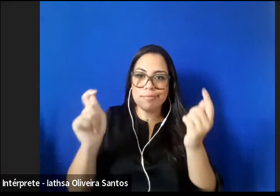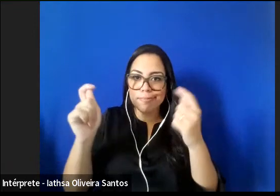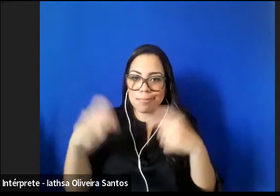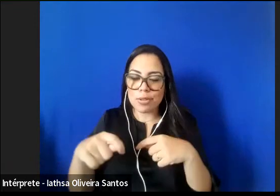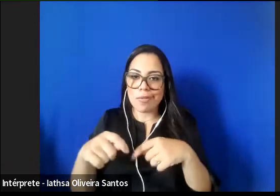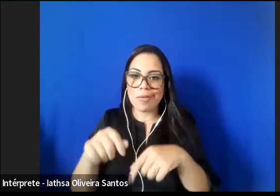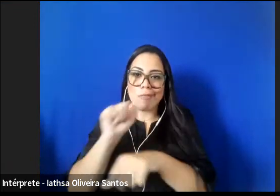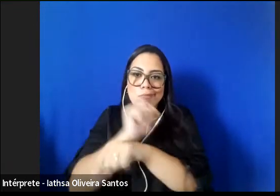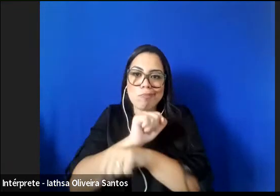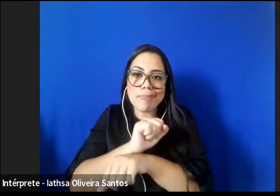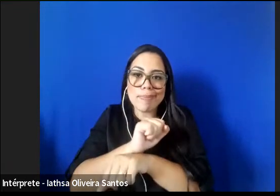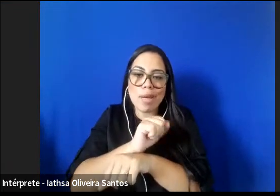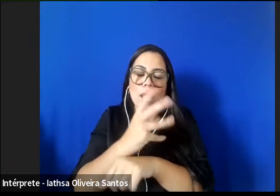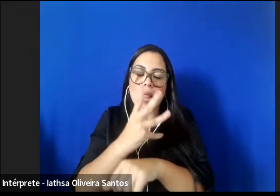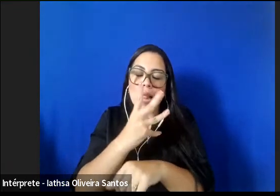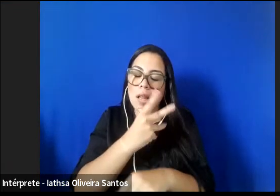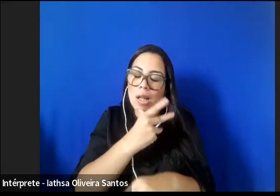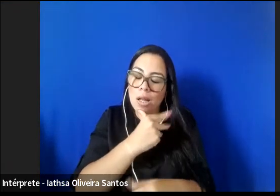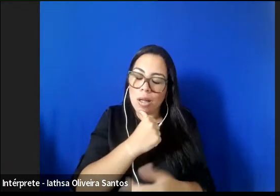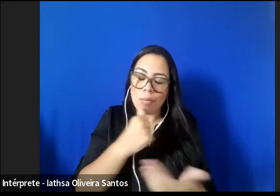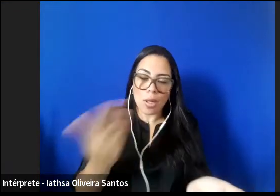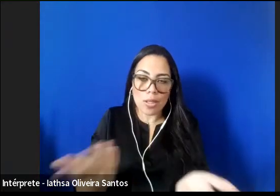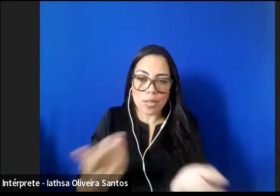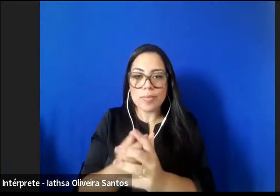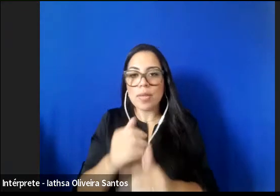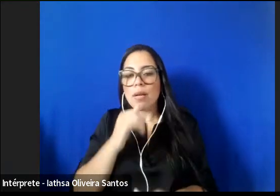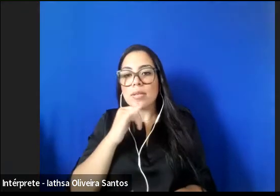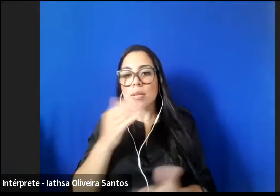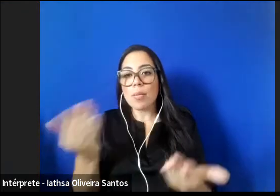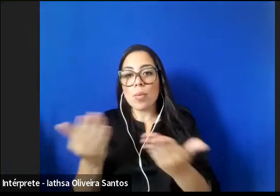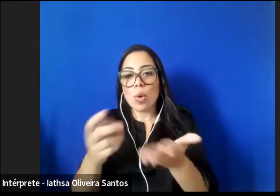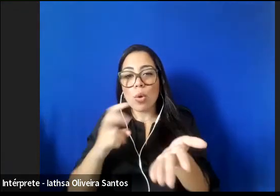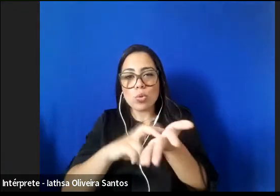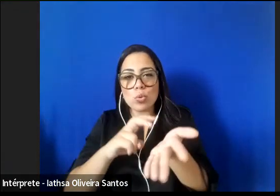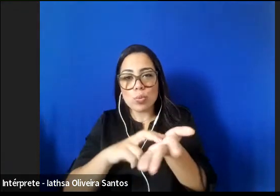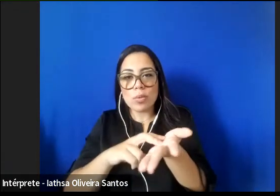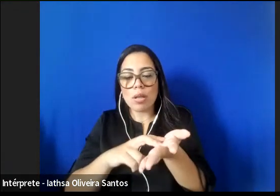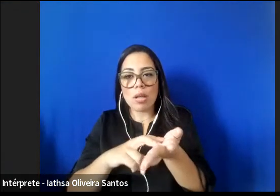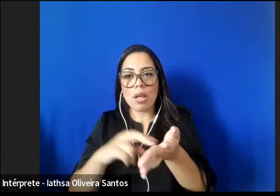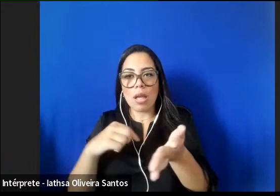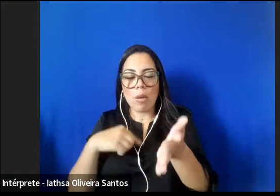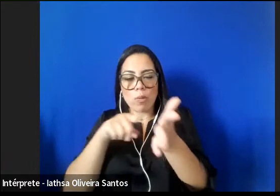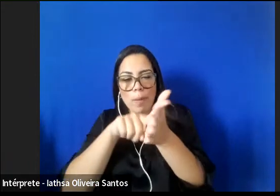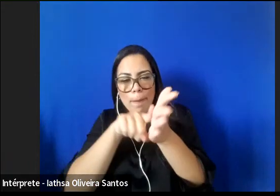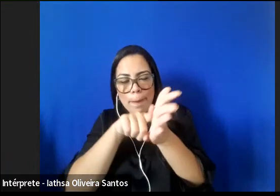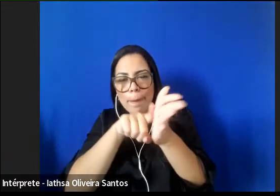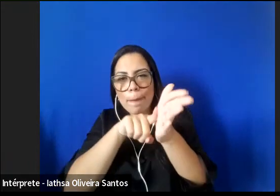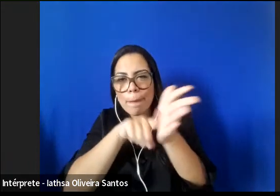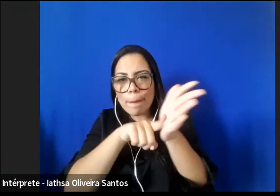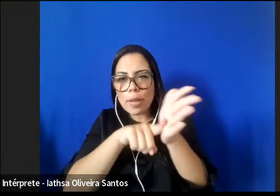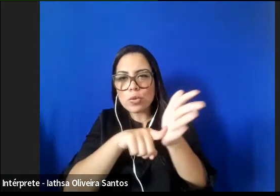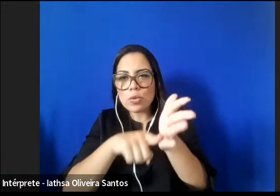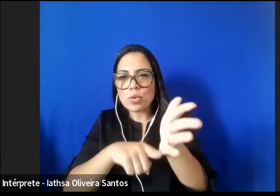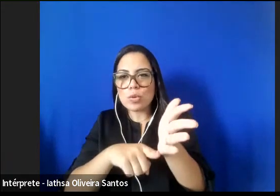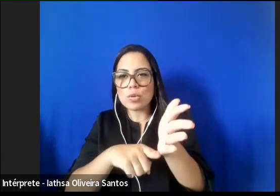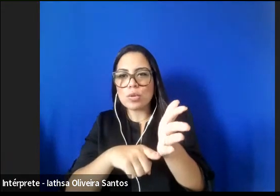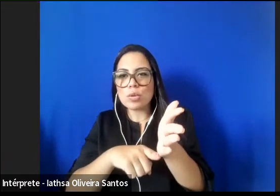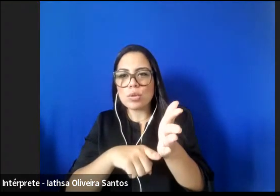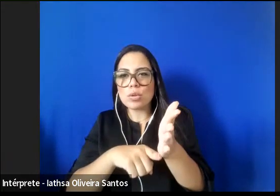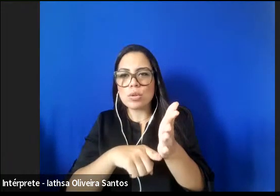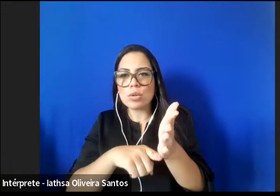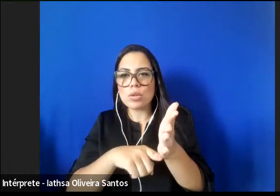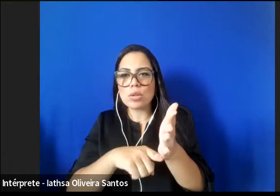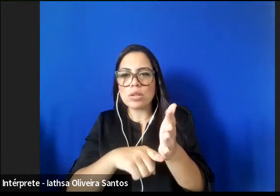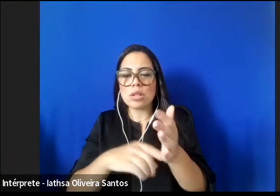presa. Hoje estava lendo, de manhã estava fazendo uma consulta no, no, no Justiça em Números do